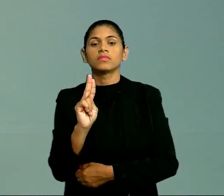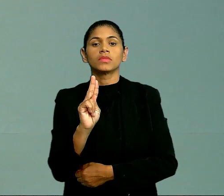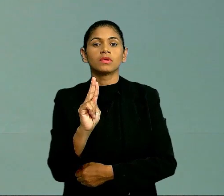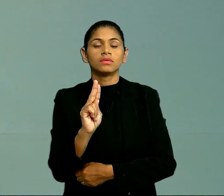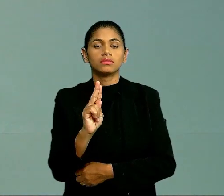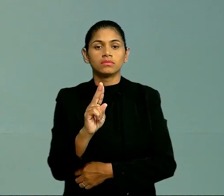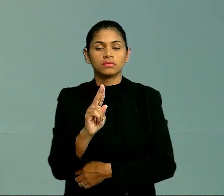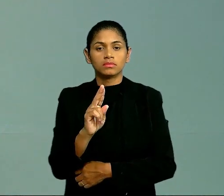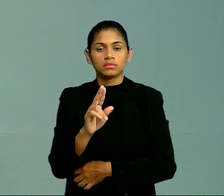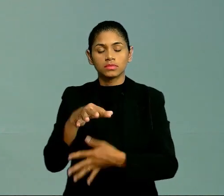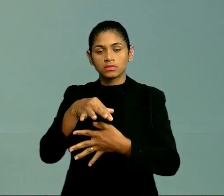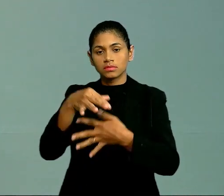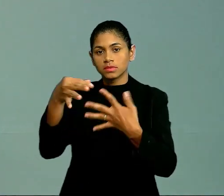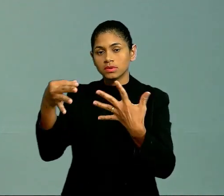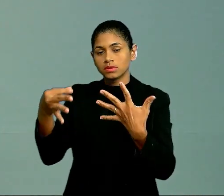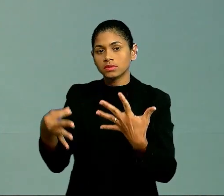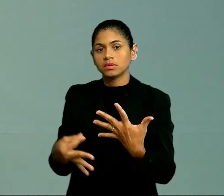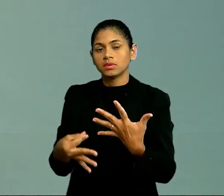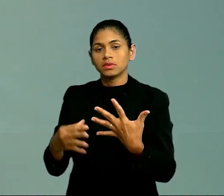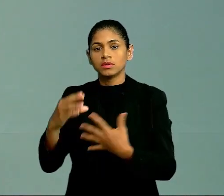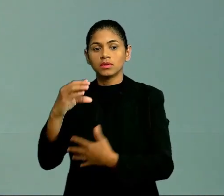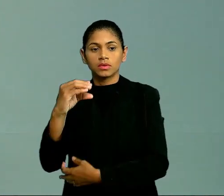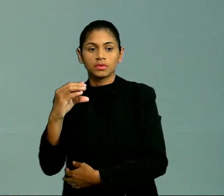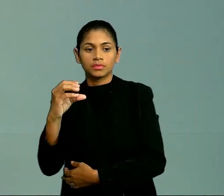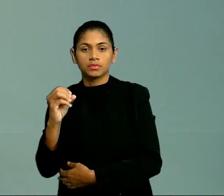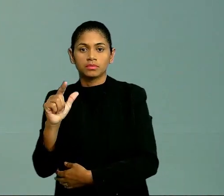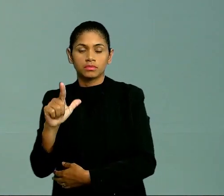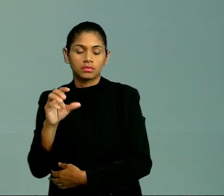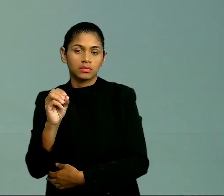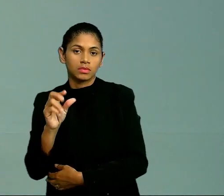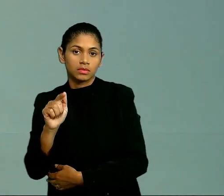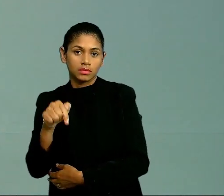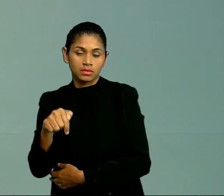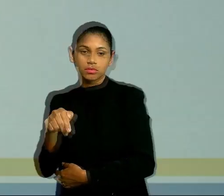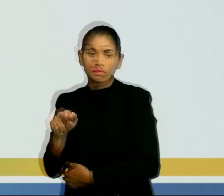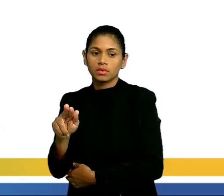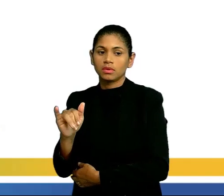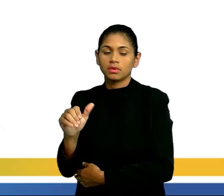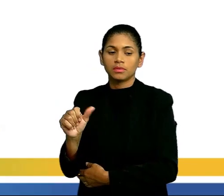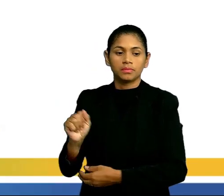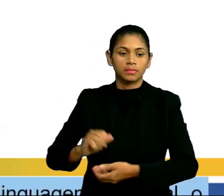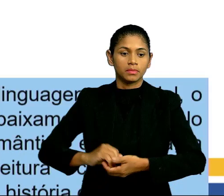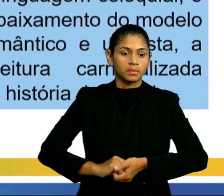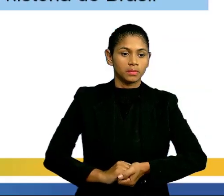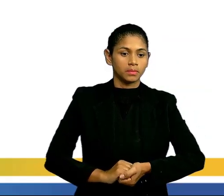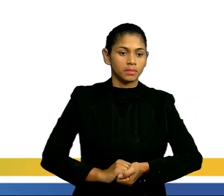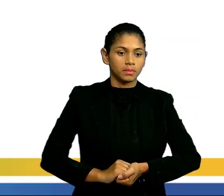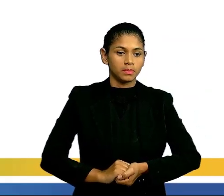coloquiais, que faz com que você tenha esse contraponto, observe essas diferenças.